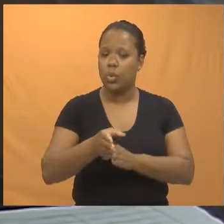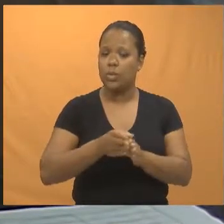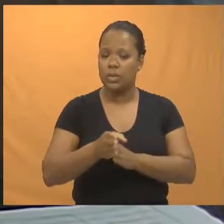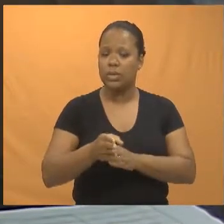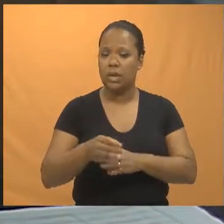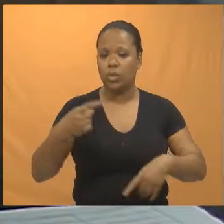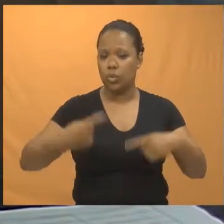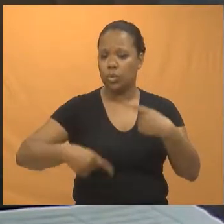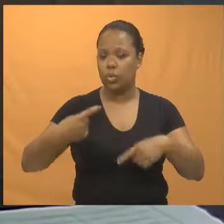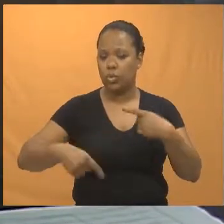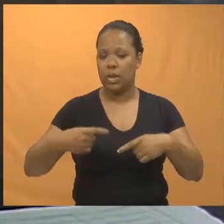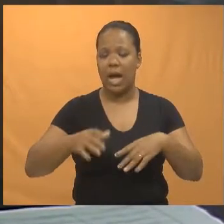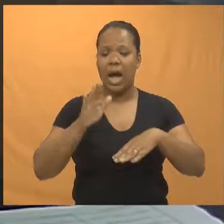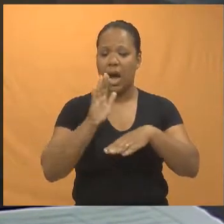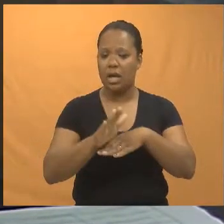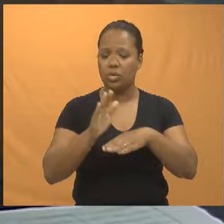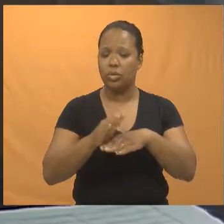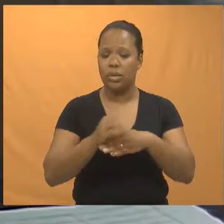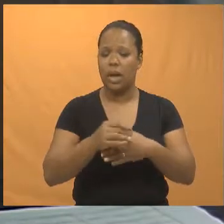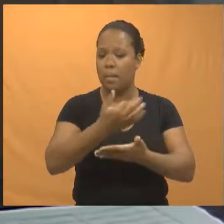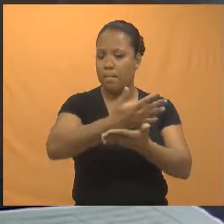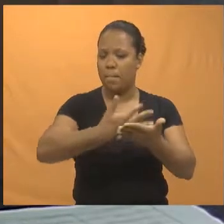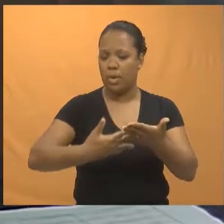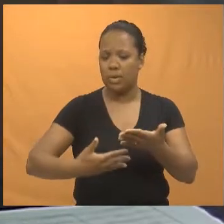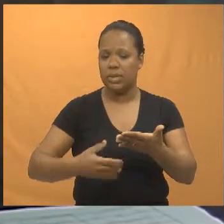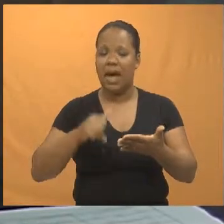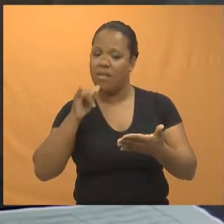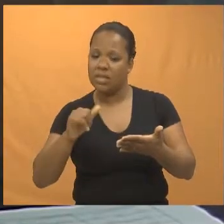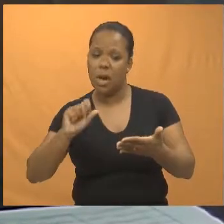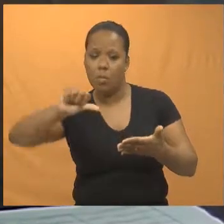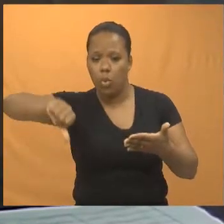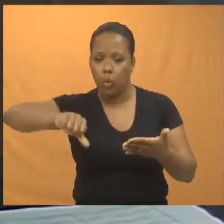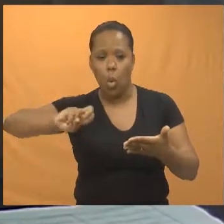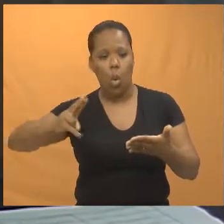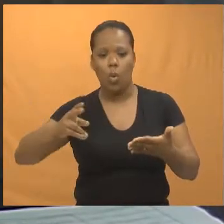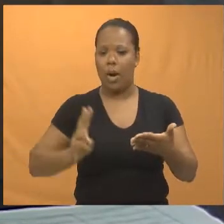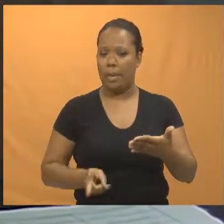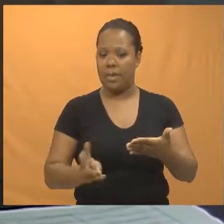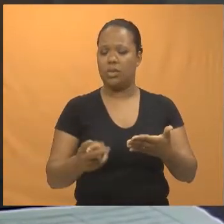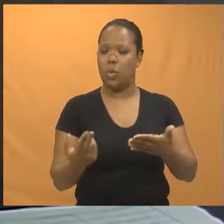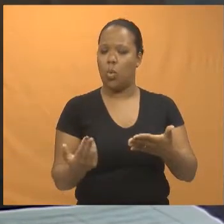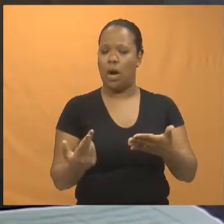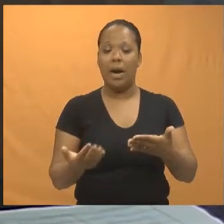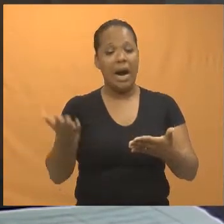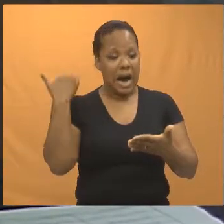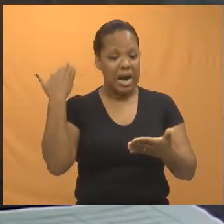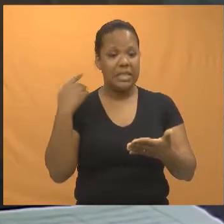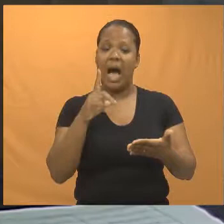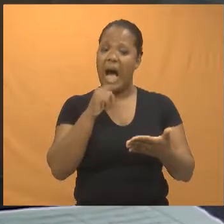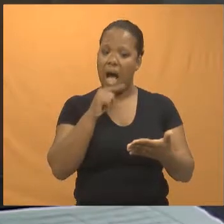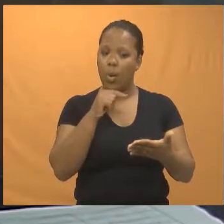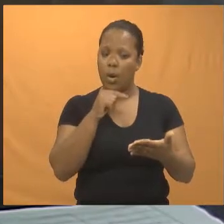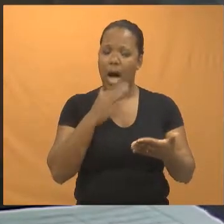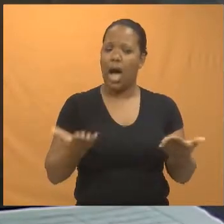Ambiente debater e também ajudar a atualizar essa carta, porque pode ser que por um determinado momento da história era uma área de